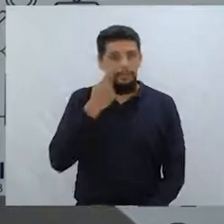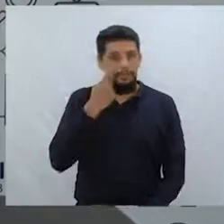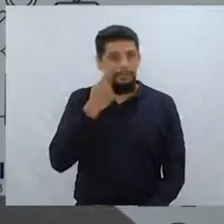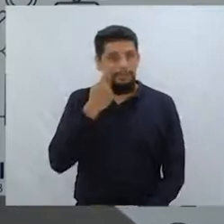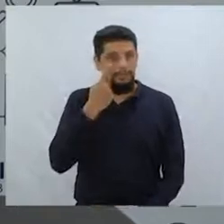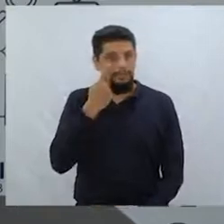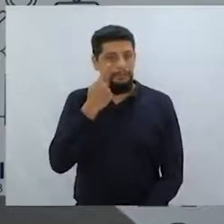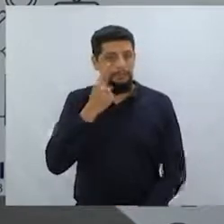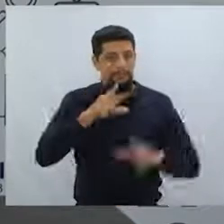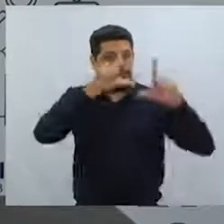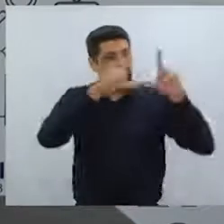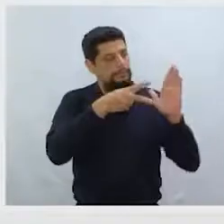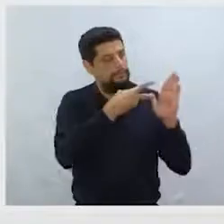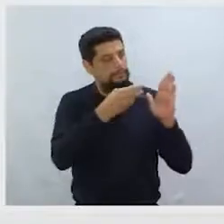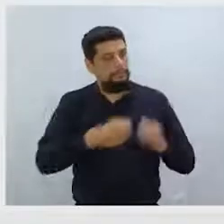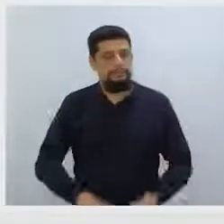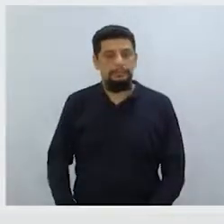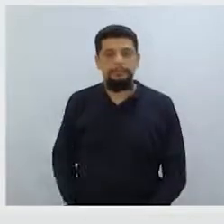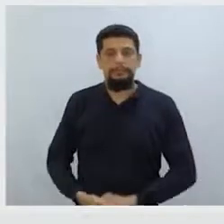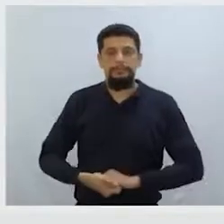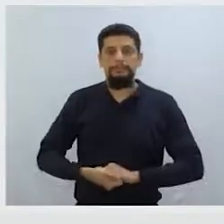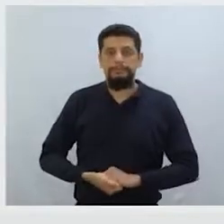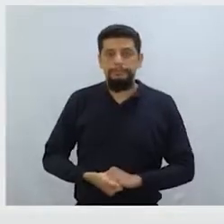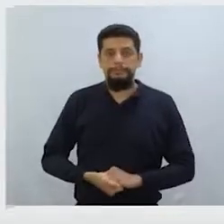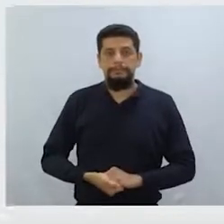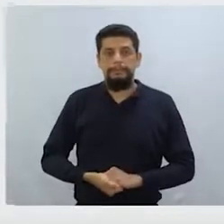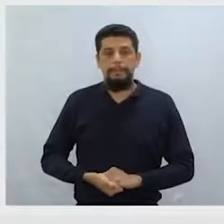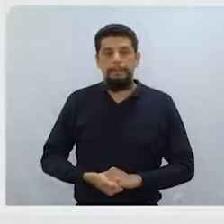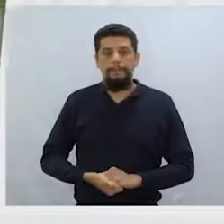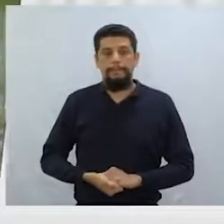Rolante. Vamos ver? Vejam aí na tela de vocês.